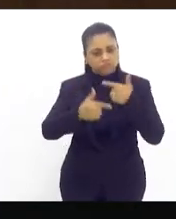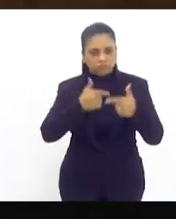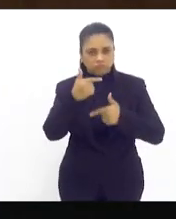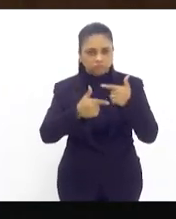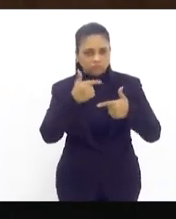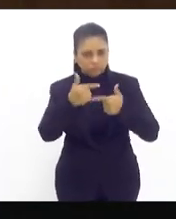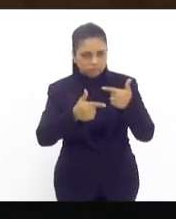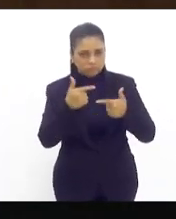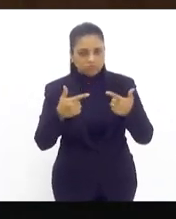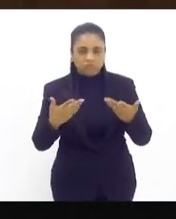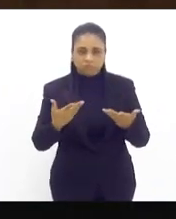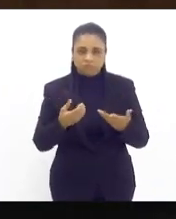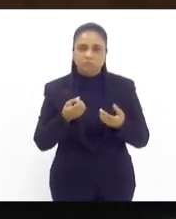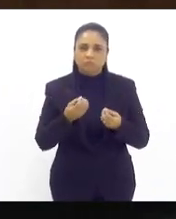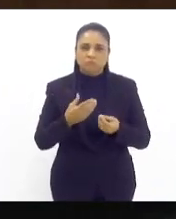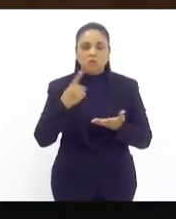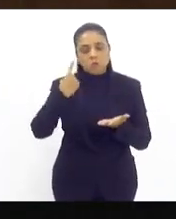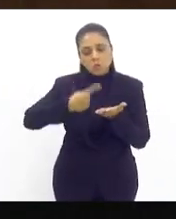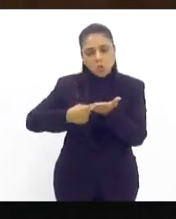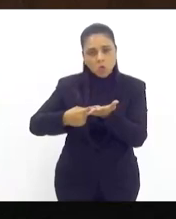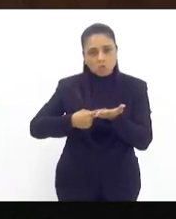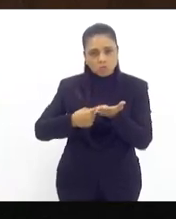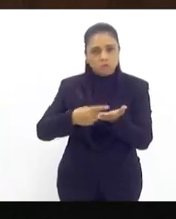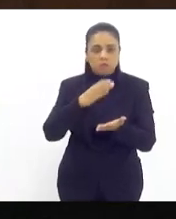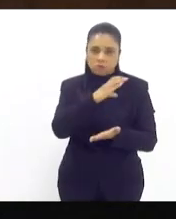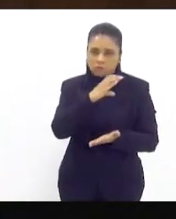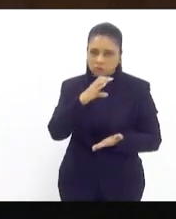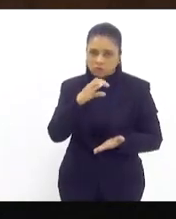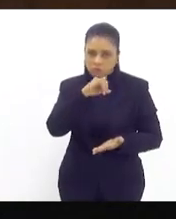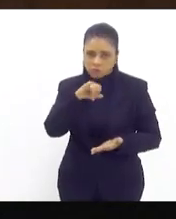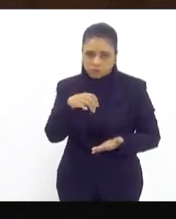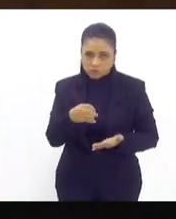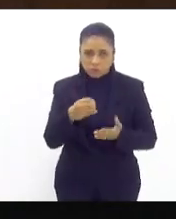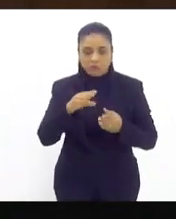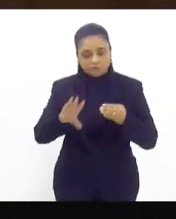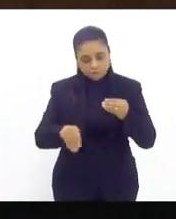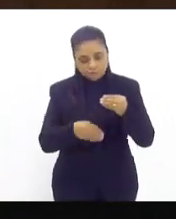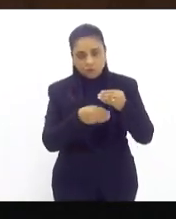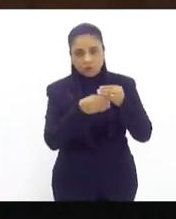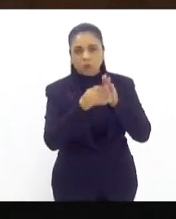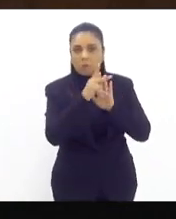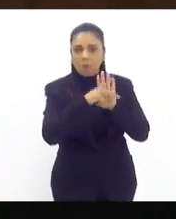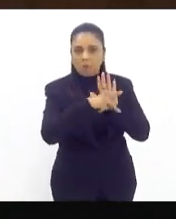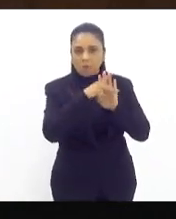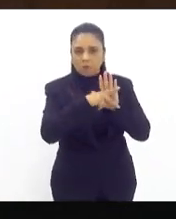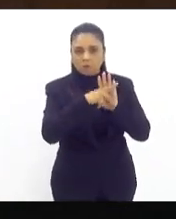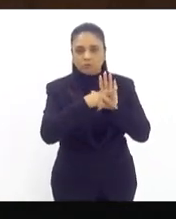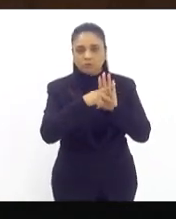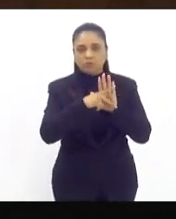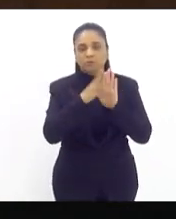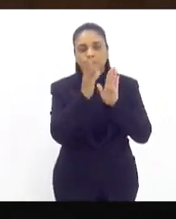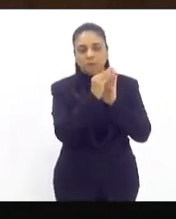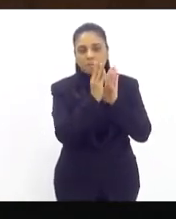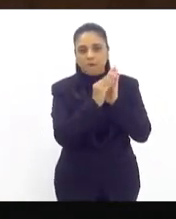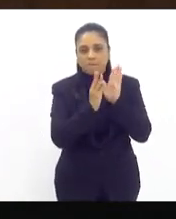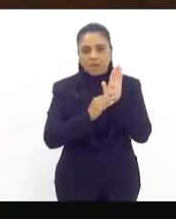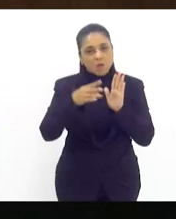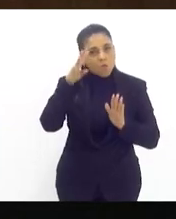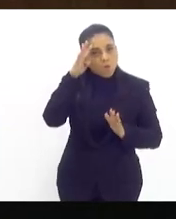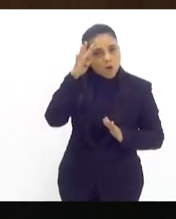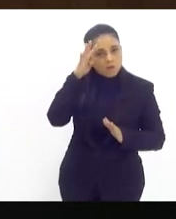Vitor Júnior e firmar o compromisso aqui em nome da ccj de incluir esse projeto na próxima quarta-feira